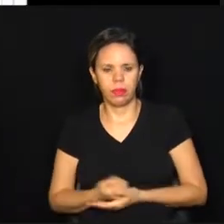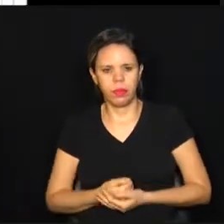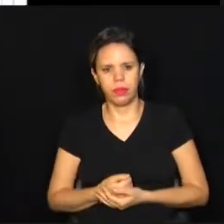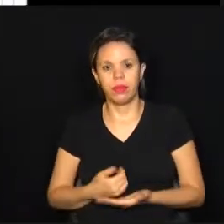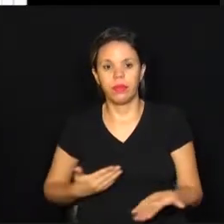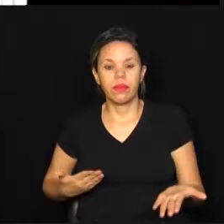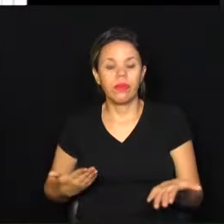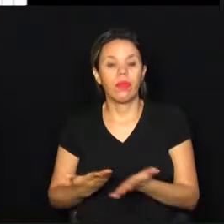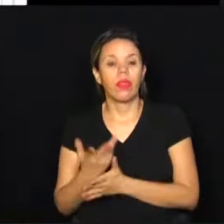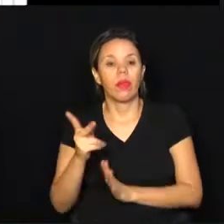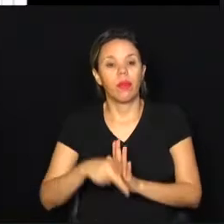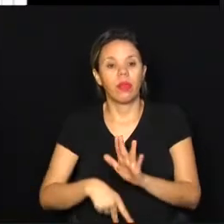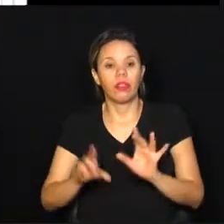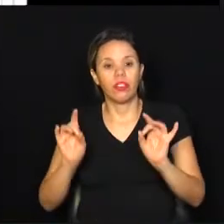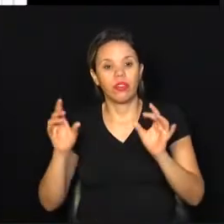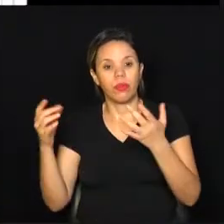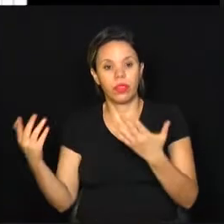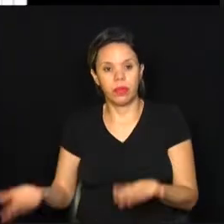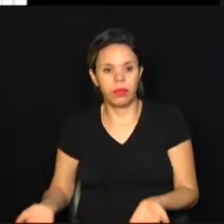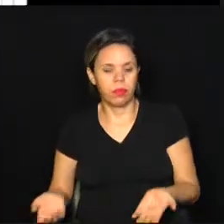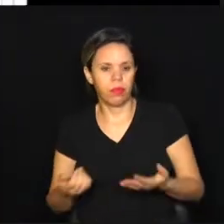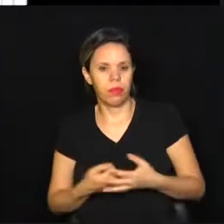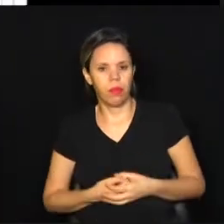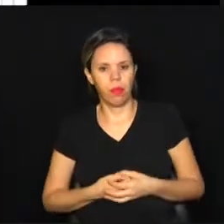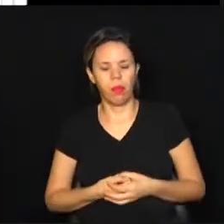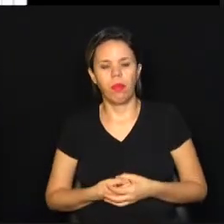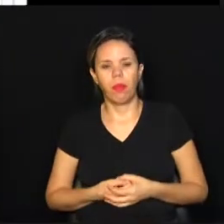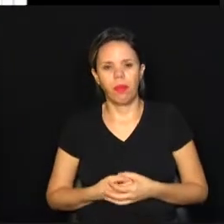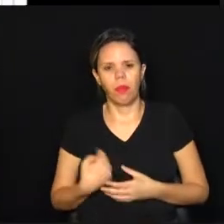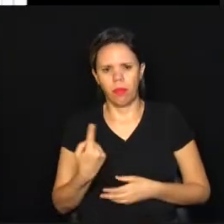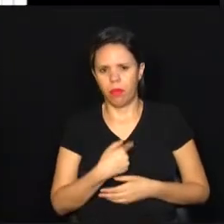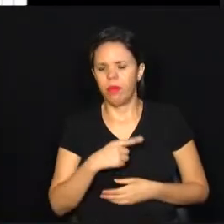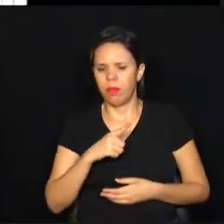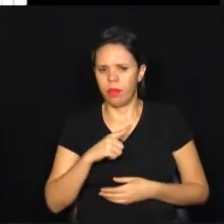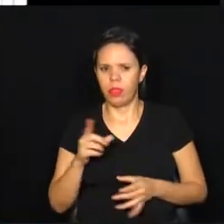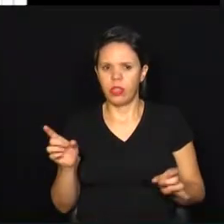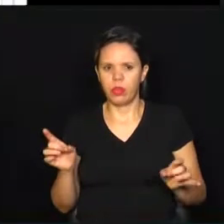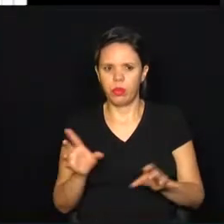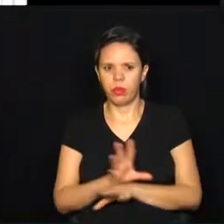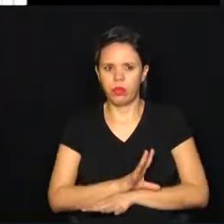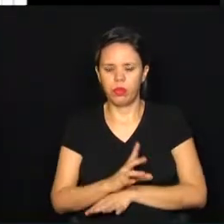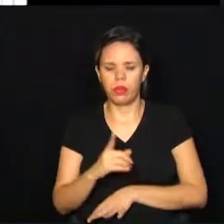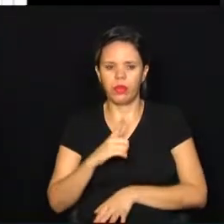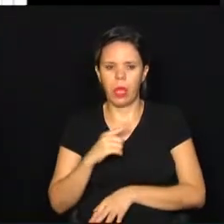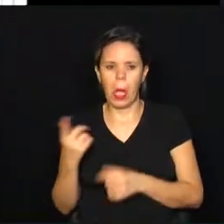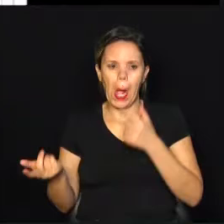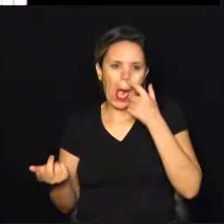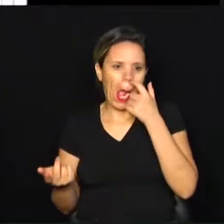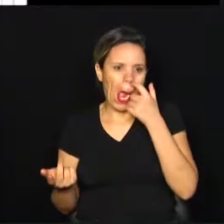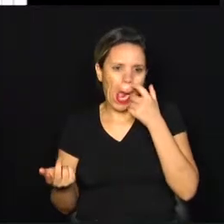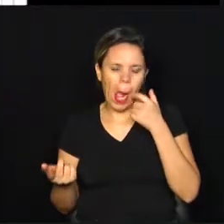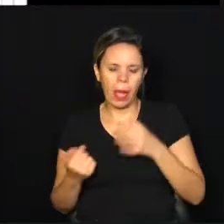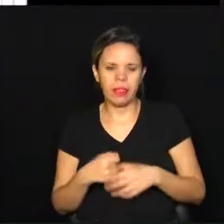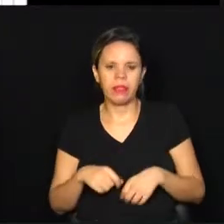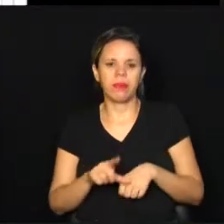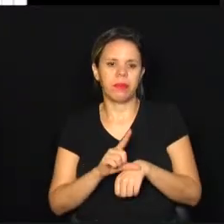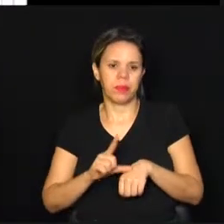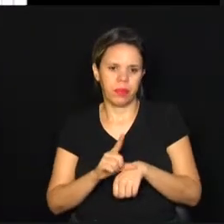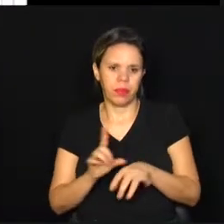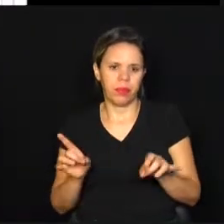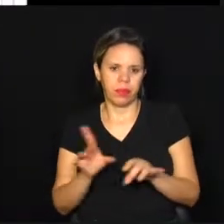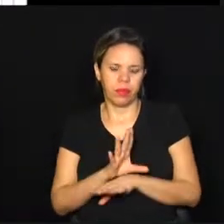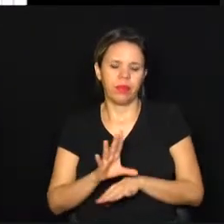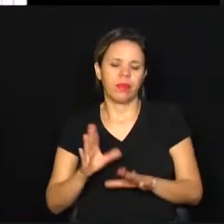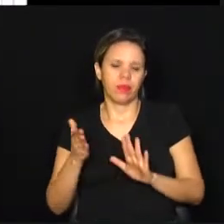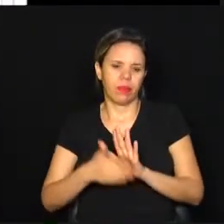aprovaram como projeto especial, né? Mas a gente tem isso pronto, nós temos a peça legislativa pronta.